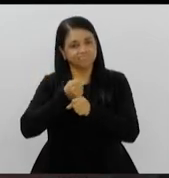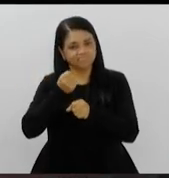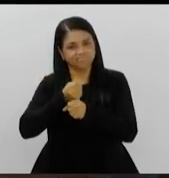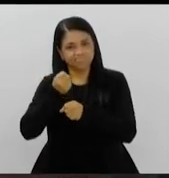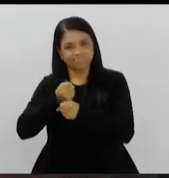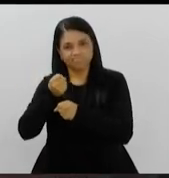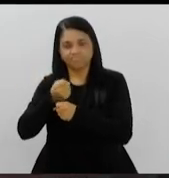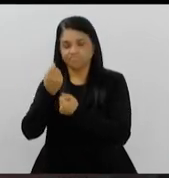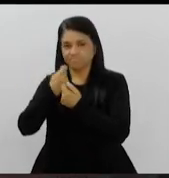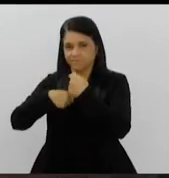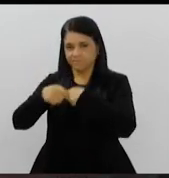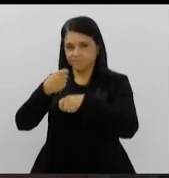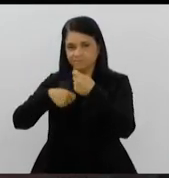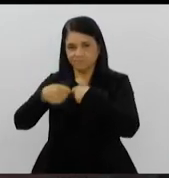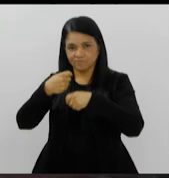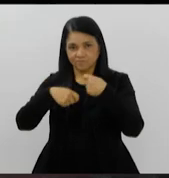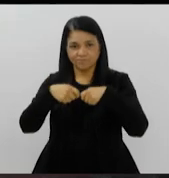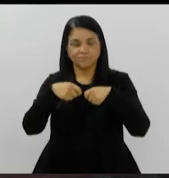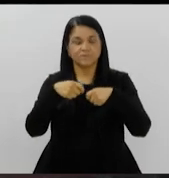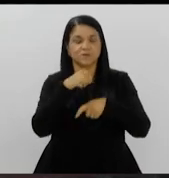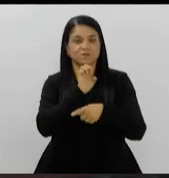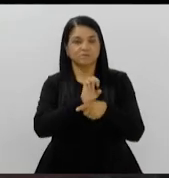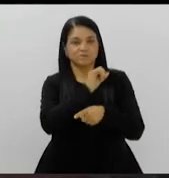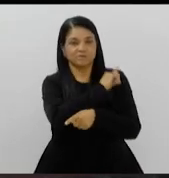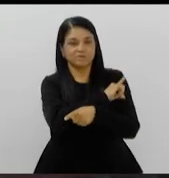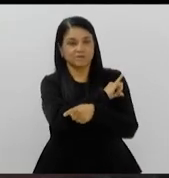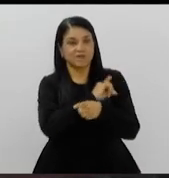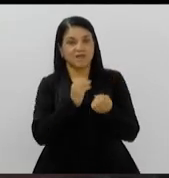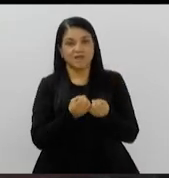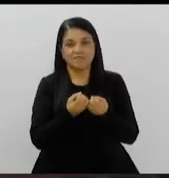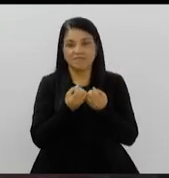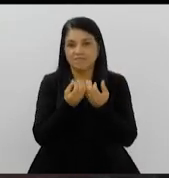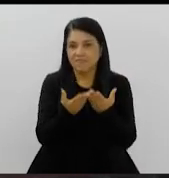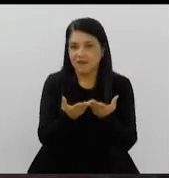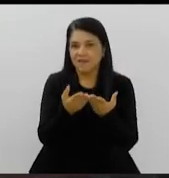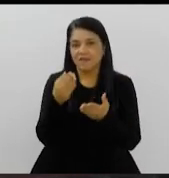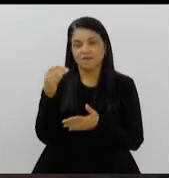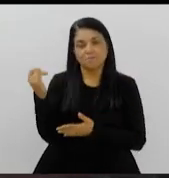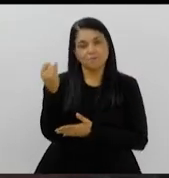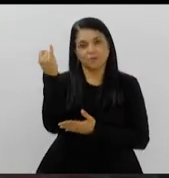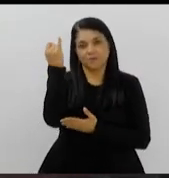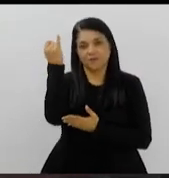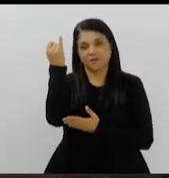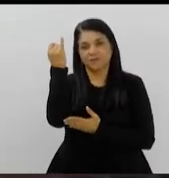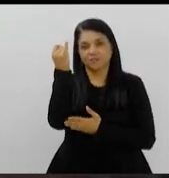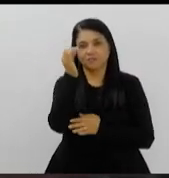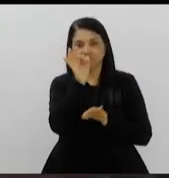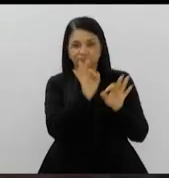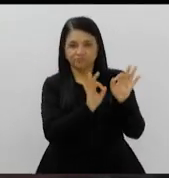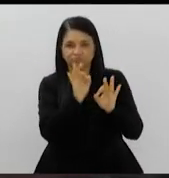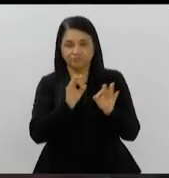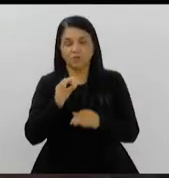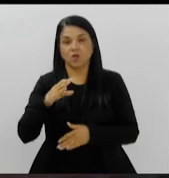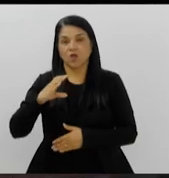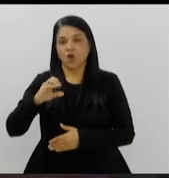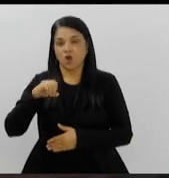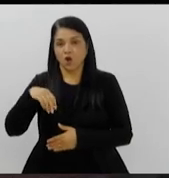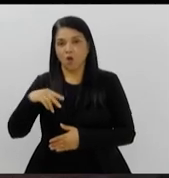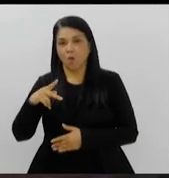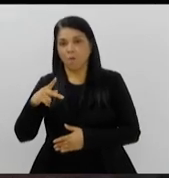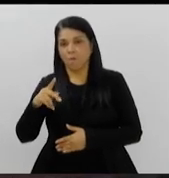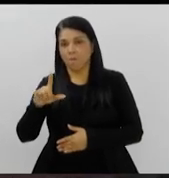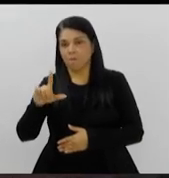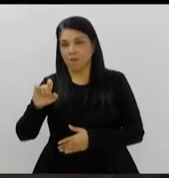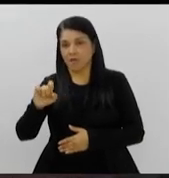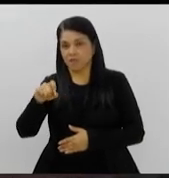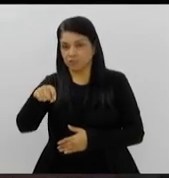retomada da economia do Estado do Rio de Janeiro, a entrega, não é, dessa planta do Complexo Boa Ventura.